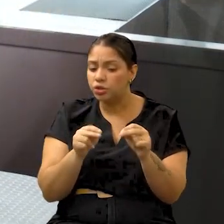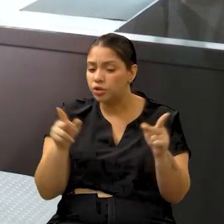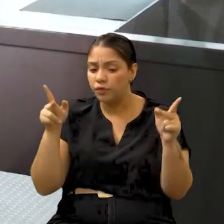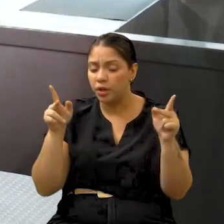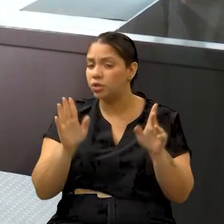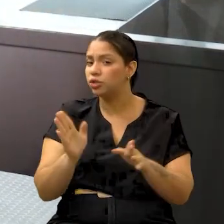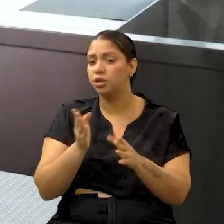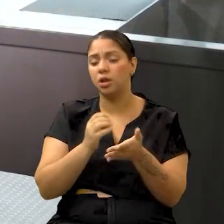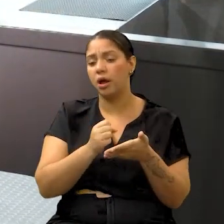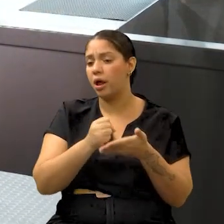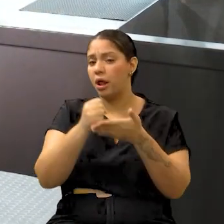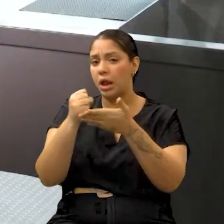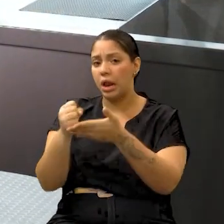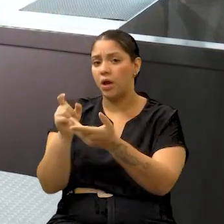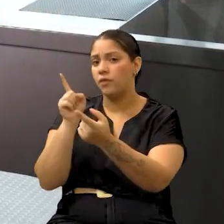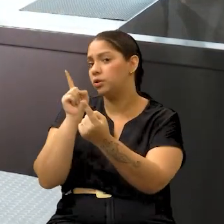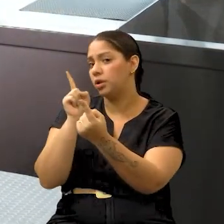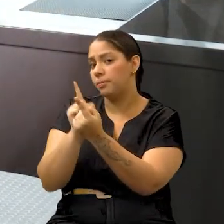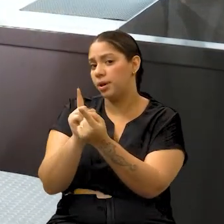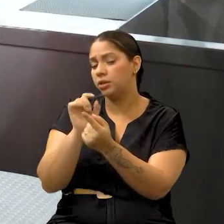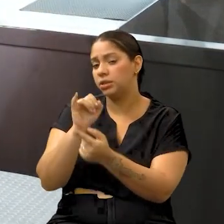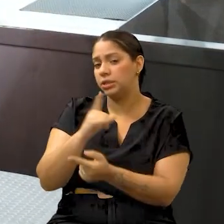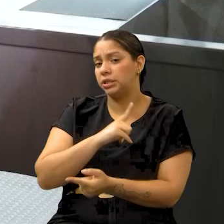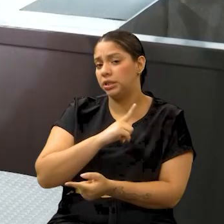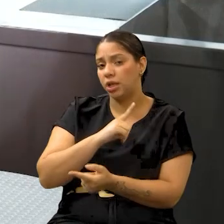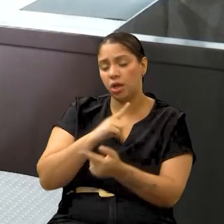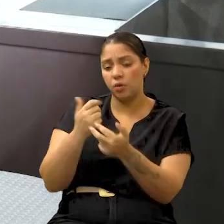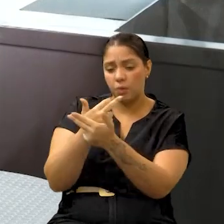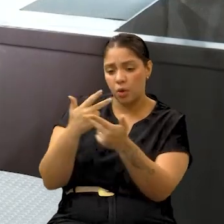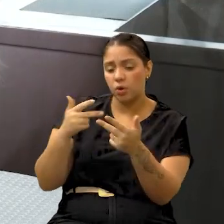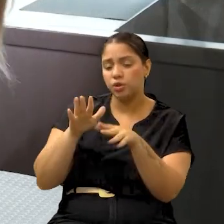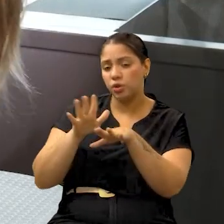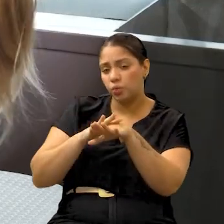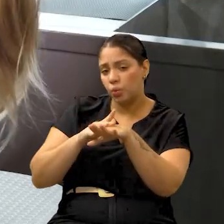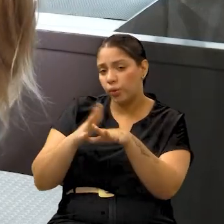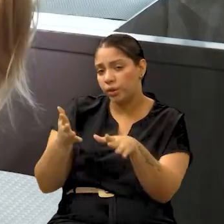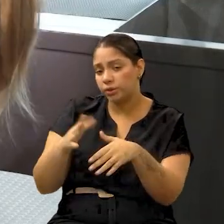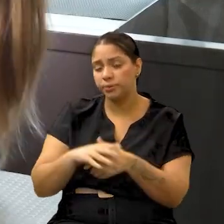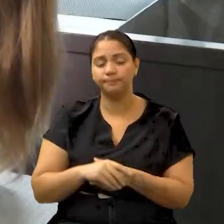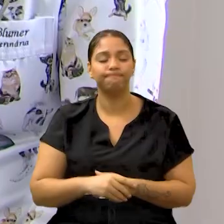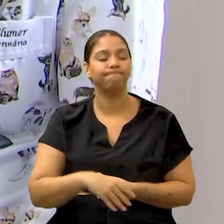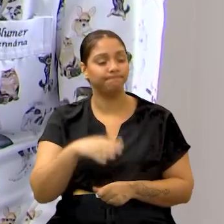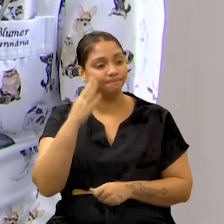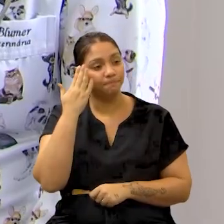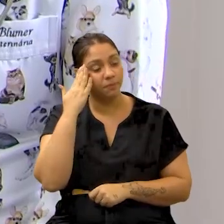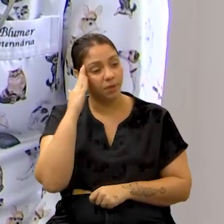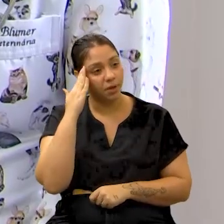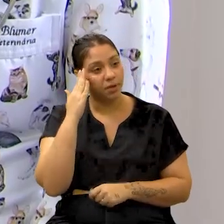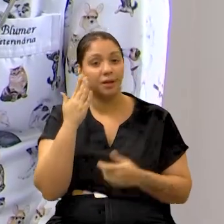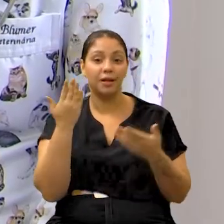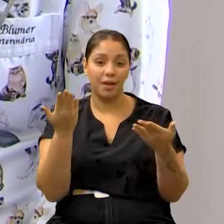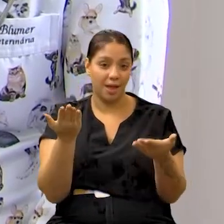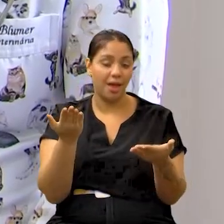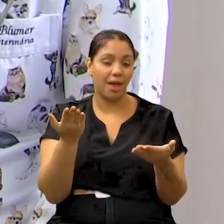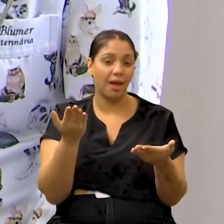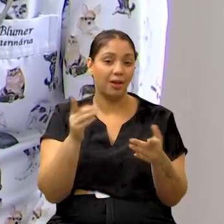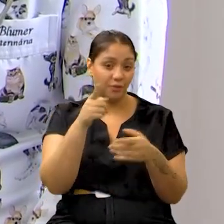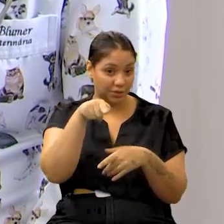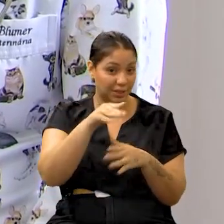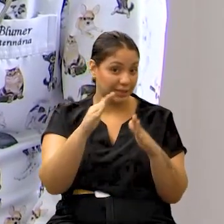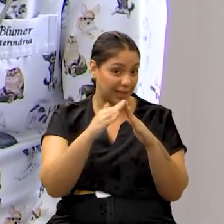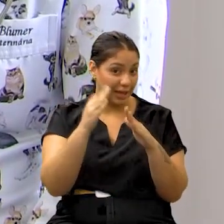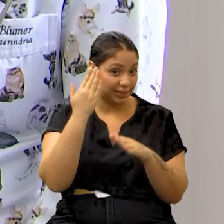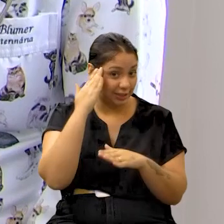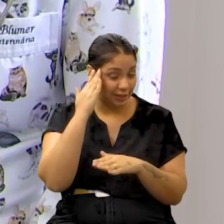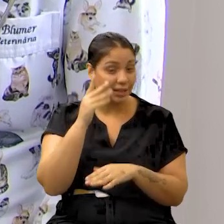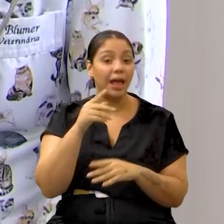no paciente, levar para o atendimento para ver se existe alguma enfermidade. Entendi. A Lília, gente, só para você de